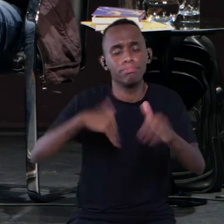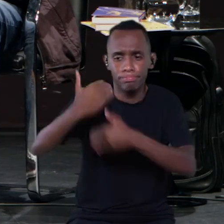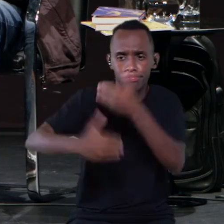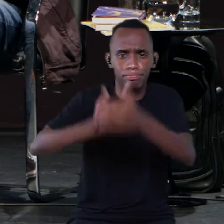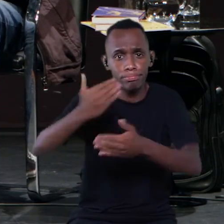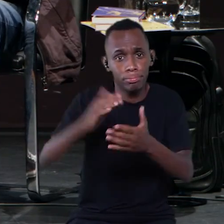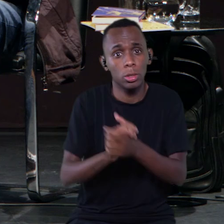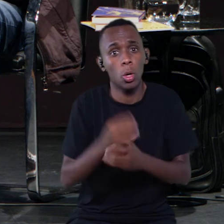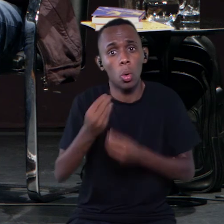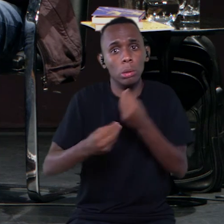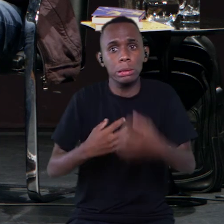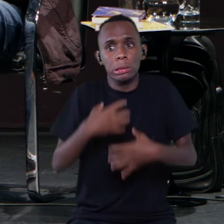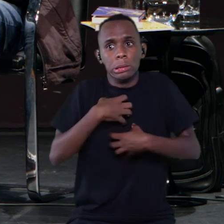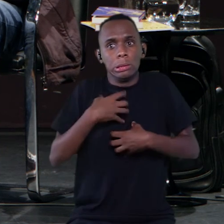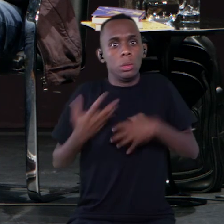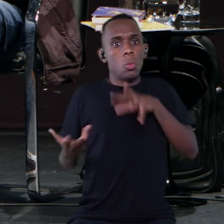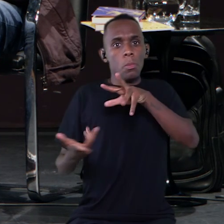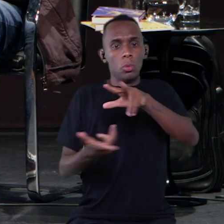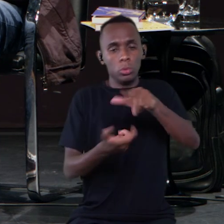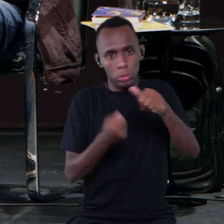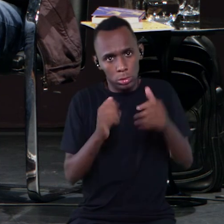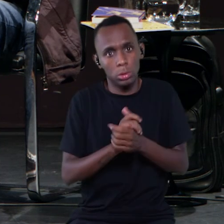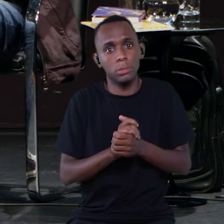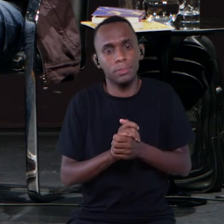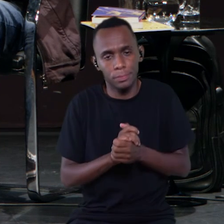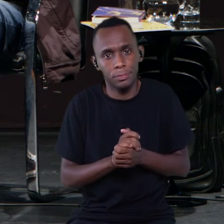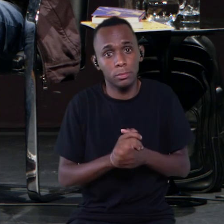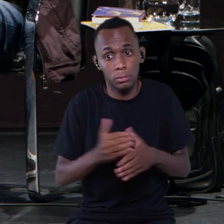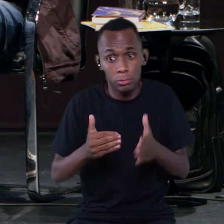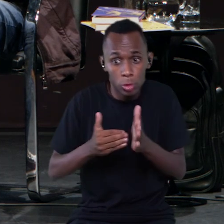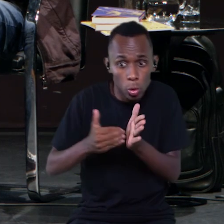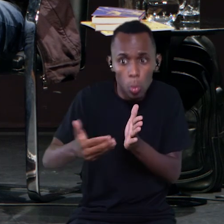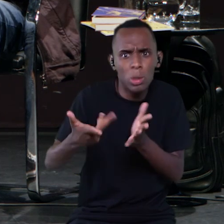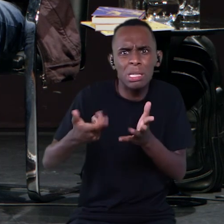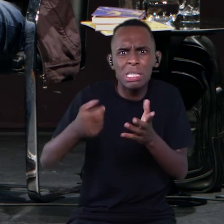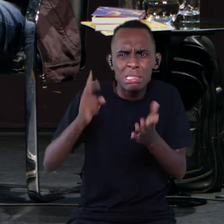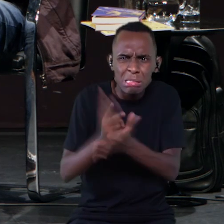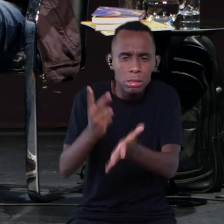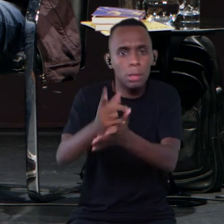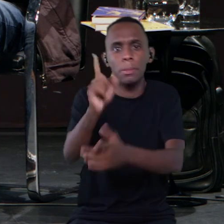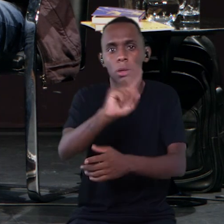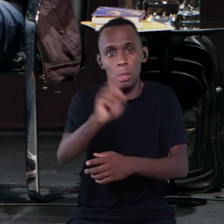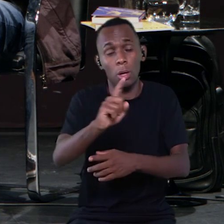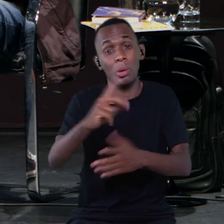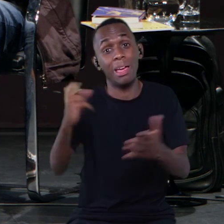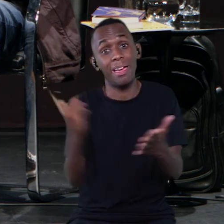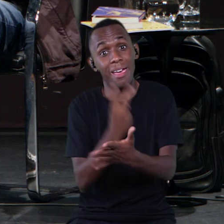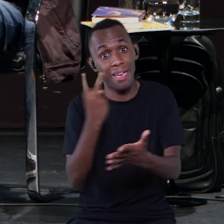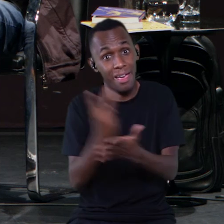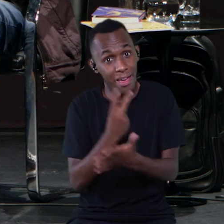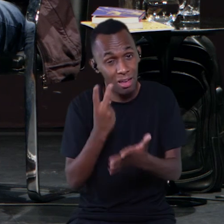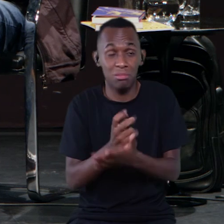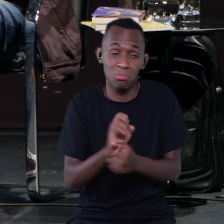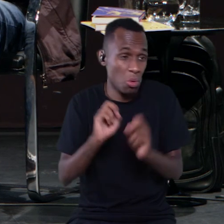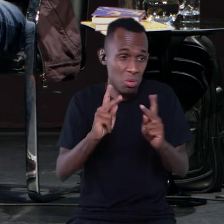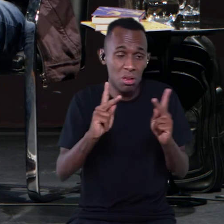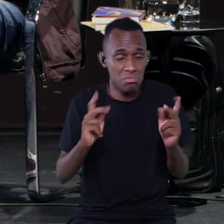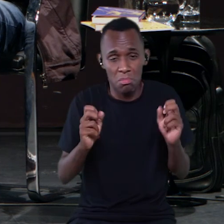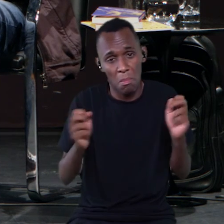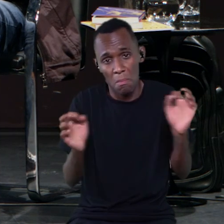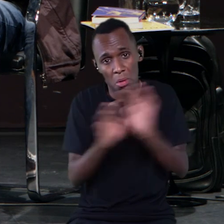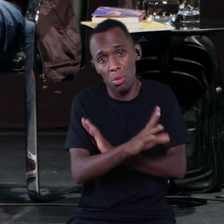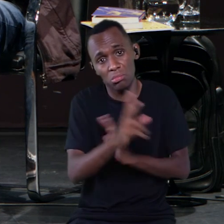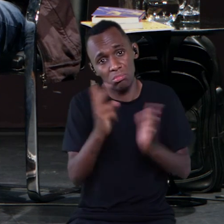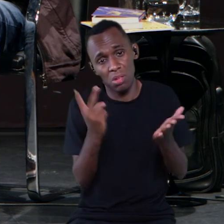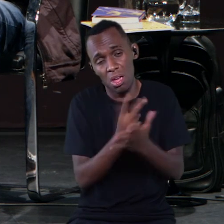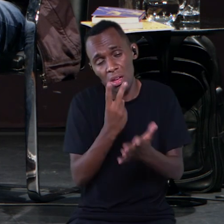né, uma certa noção de inconformismo com o mundo. Né? O que está aí não tem que ser para sempre. E o que está errado, às vezes, é errado mesmo.